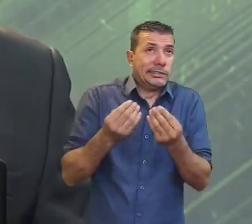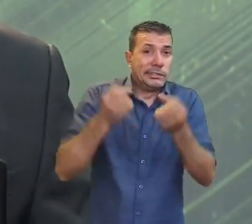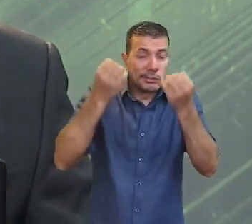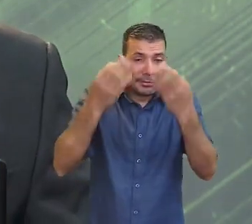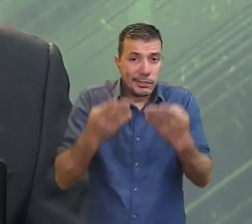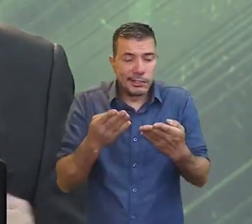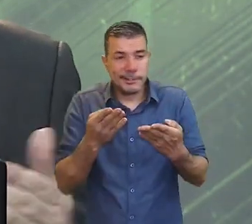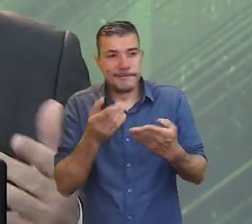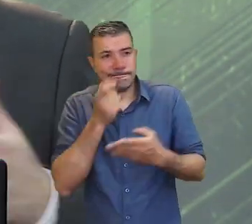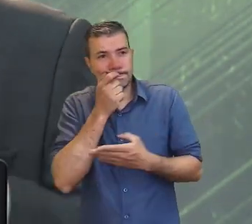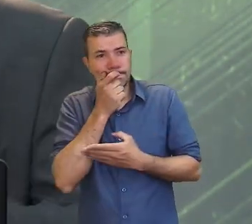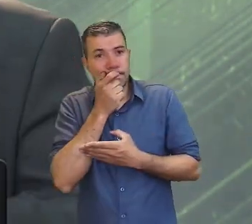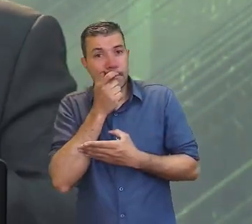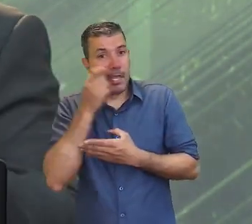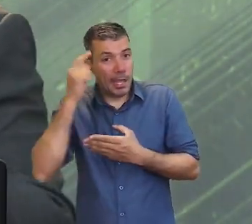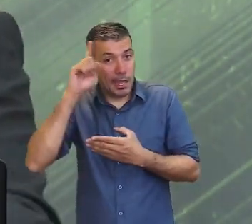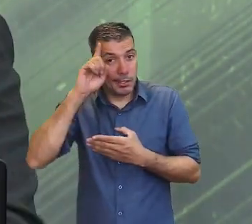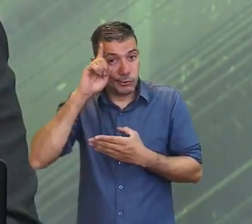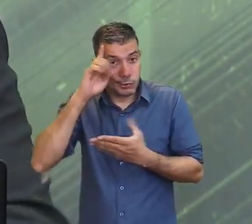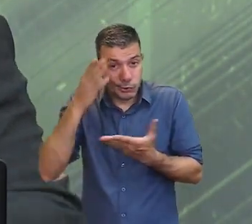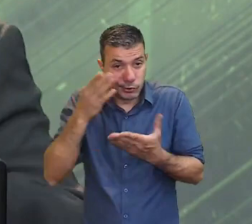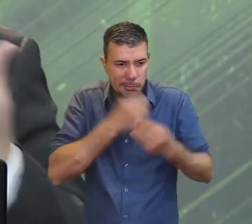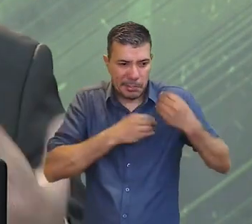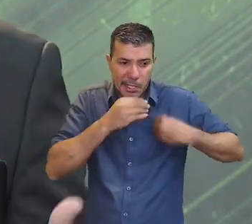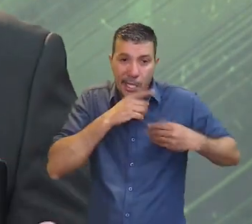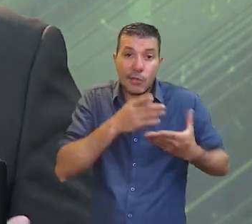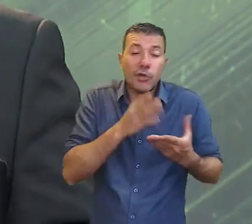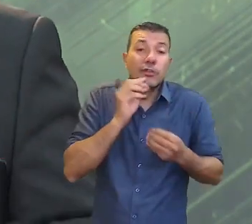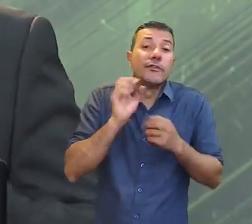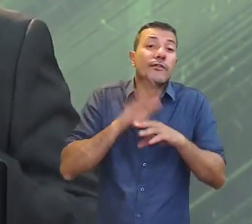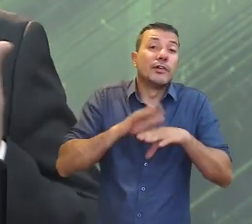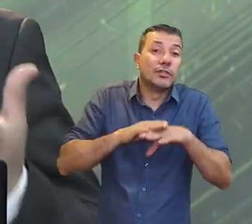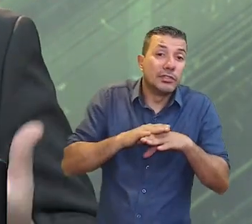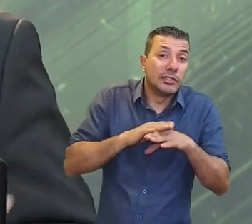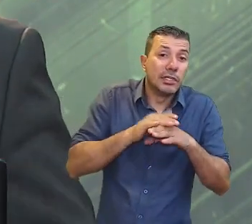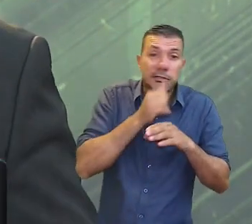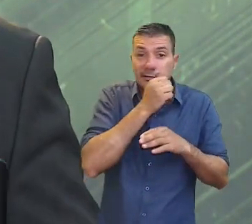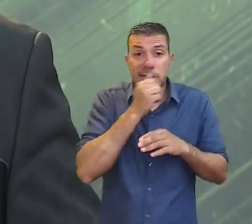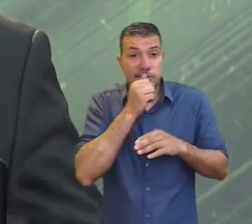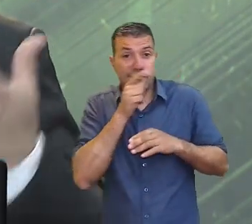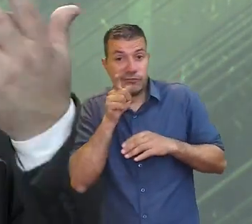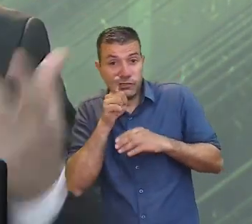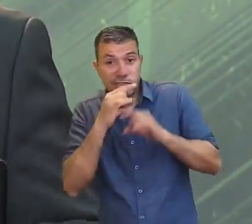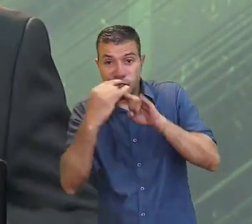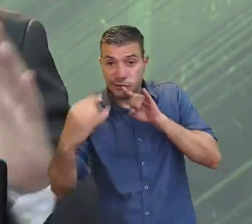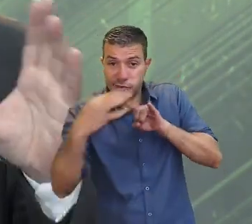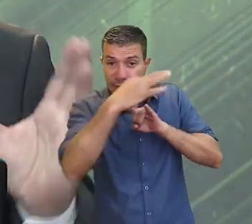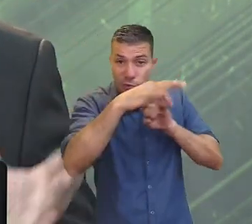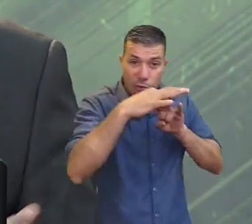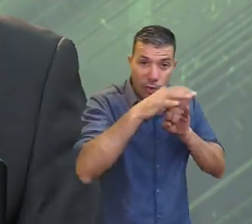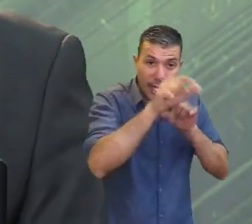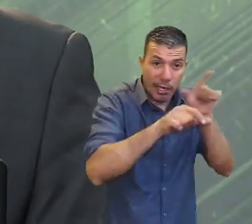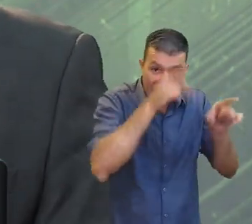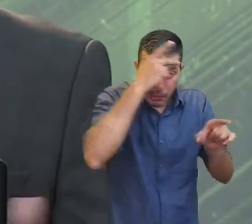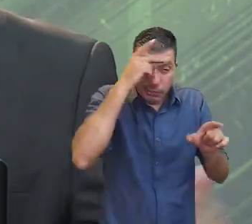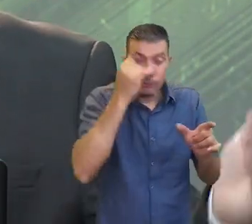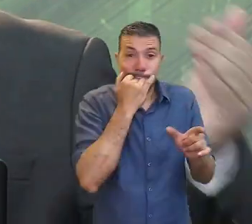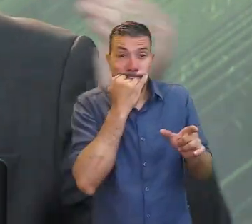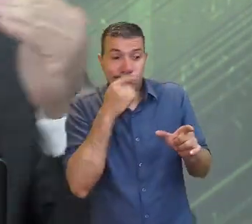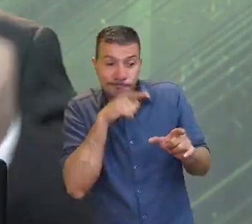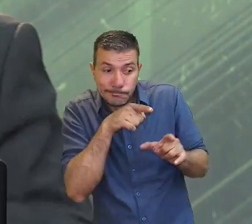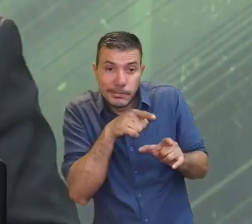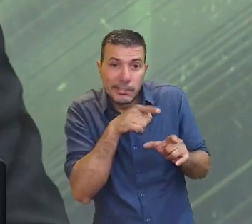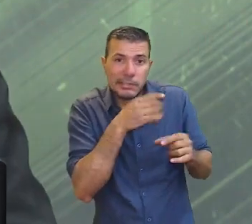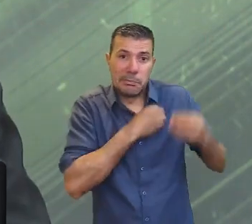uma correspondência. A cada dia os pecadores traziam os seus sacrifícios para o santuário, onde as pessoas eram perdoadas e